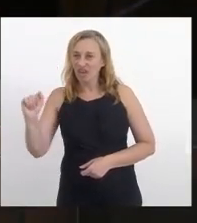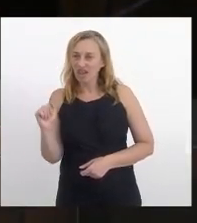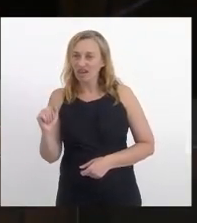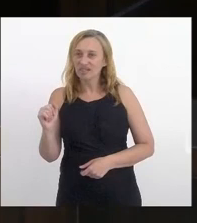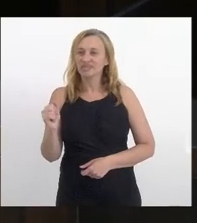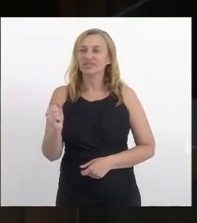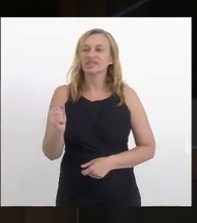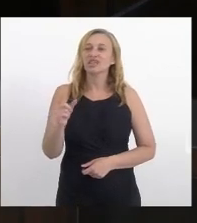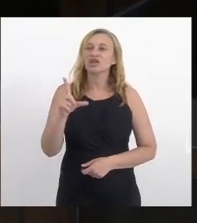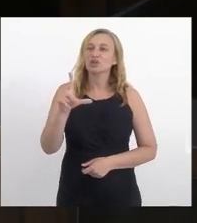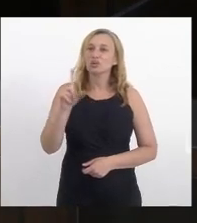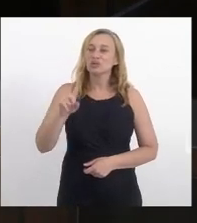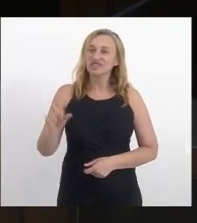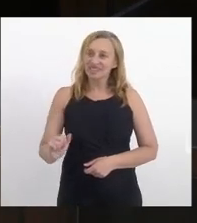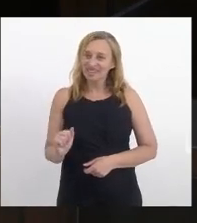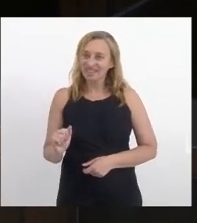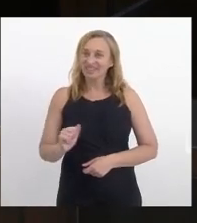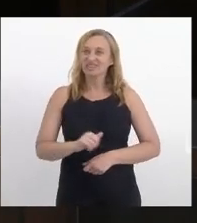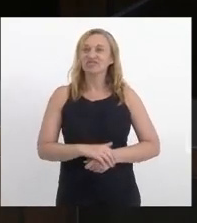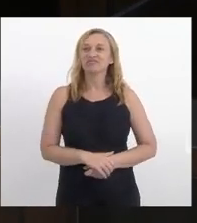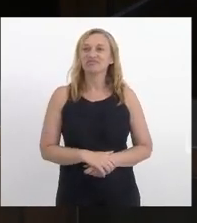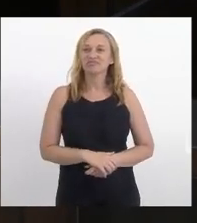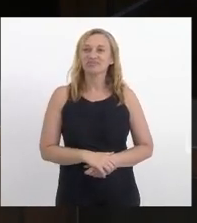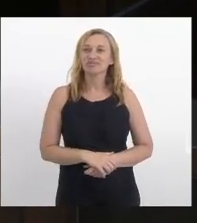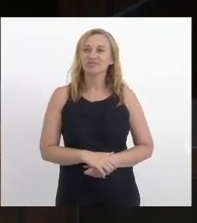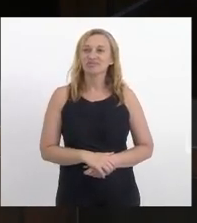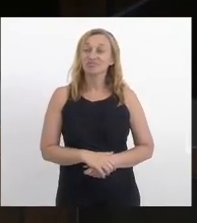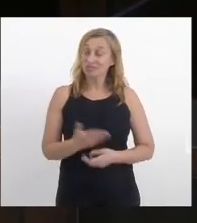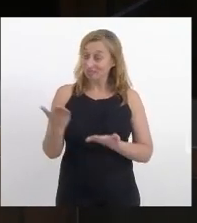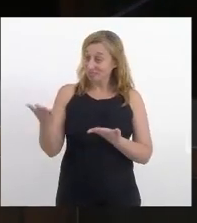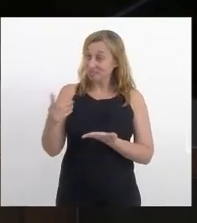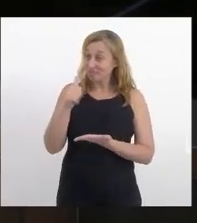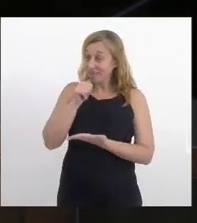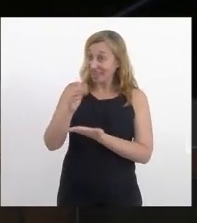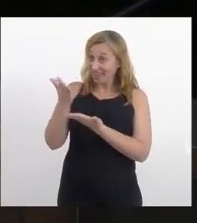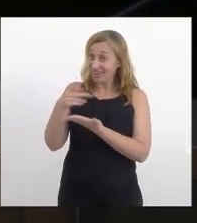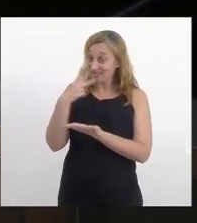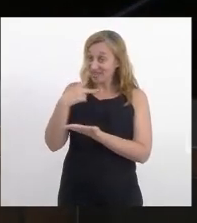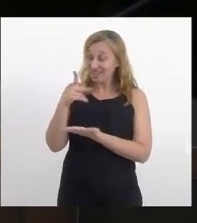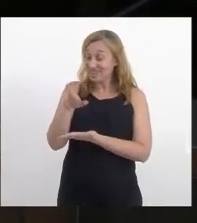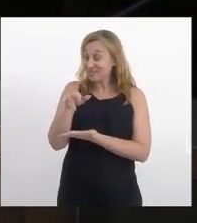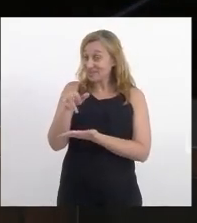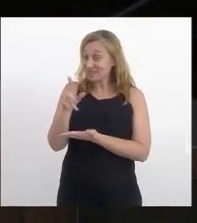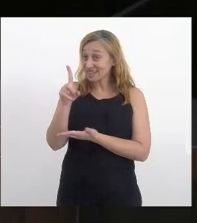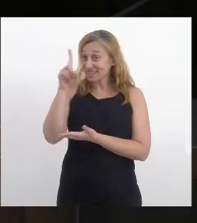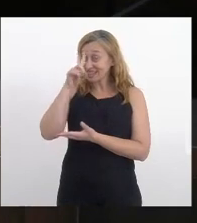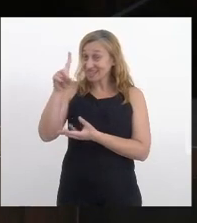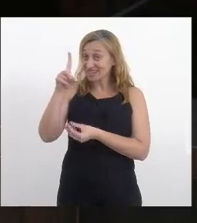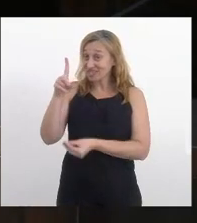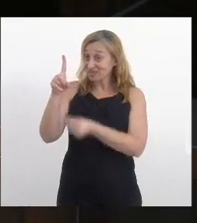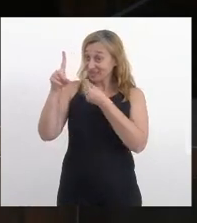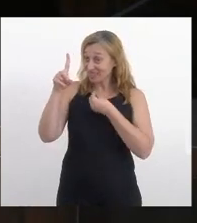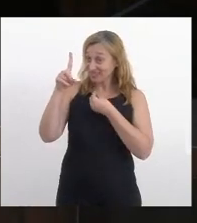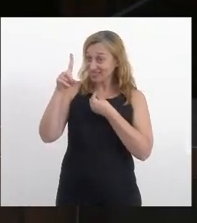querida Luzia Lacerda, como ela mesmo diz, uma irmã que Deus me deu.